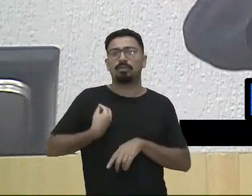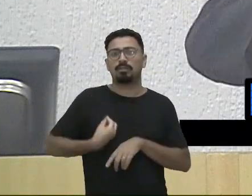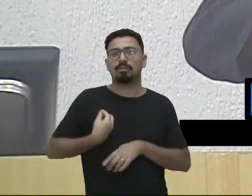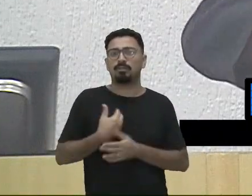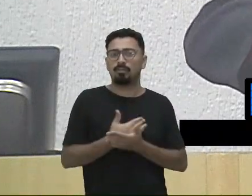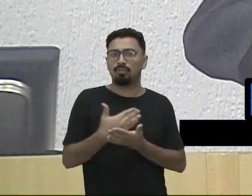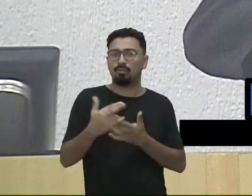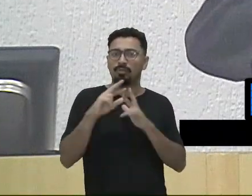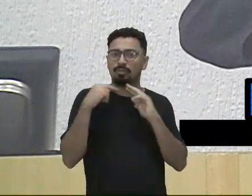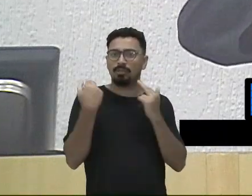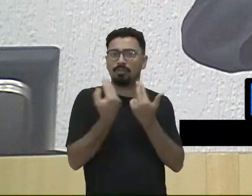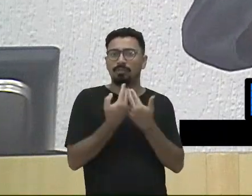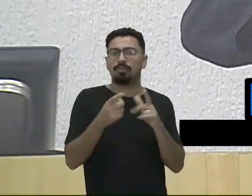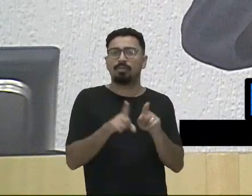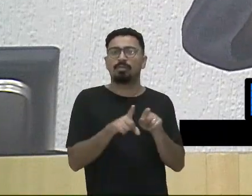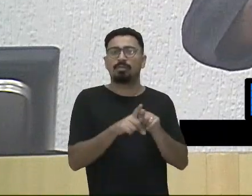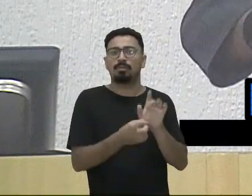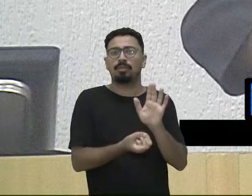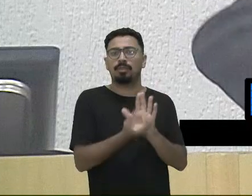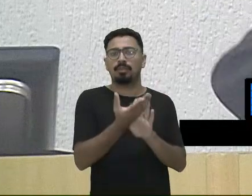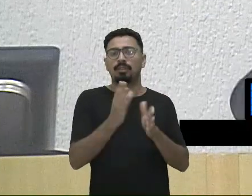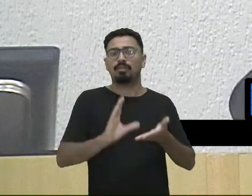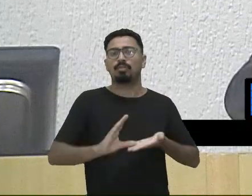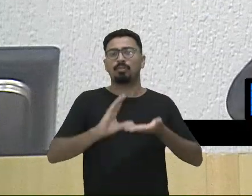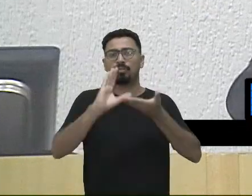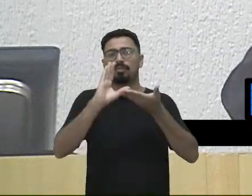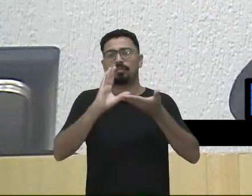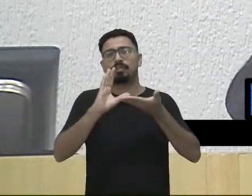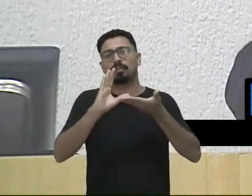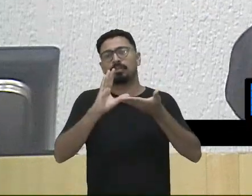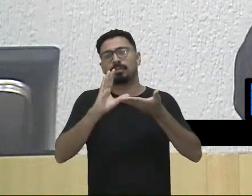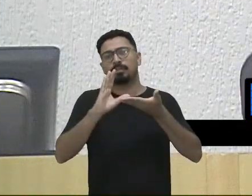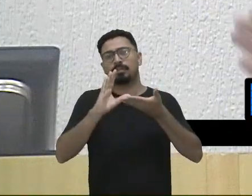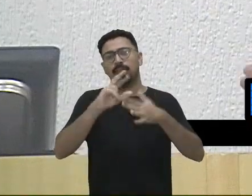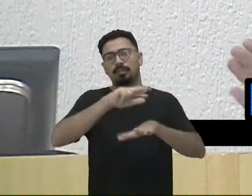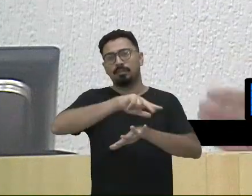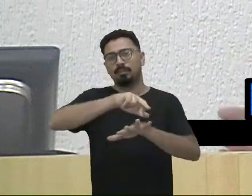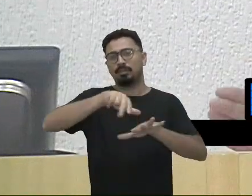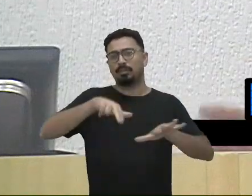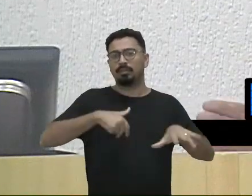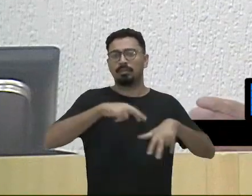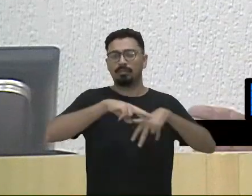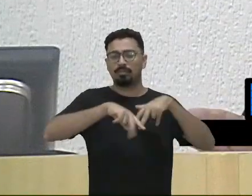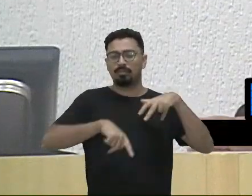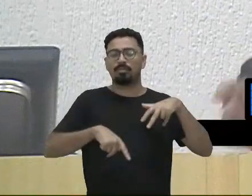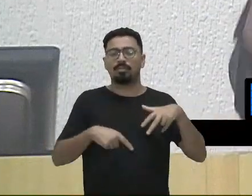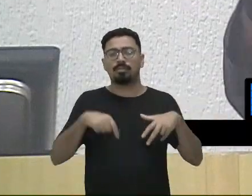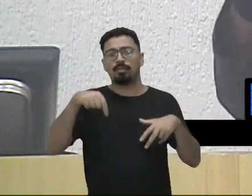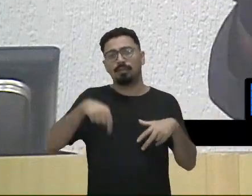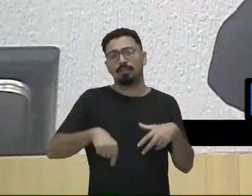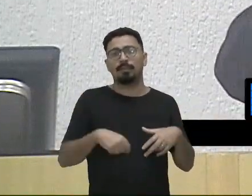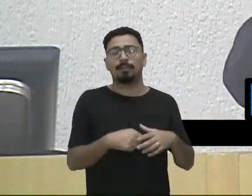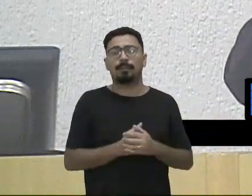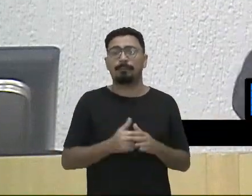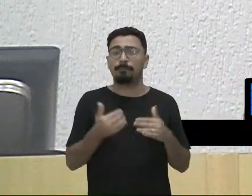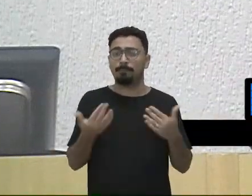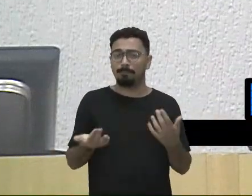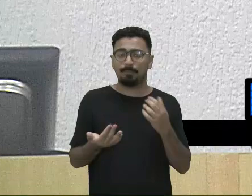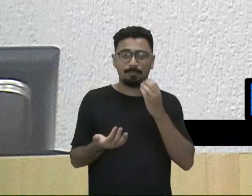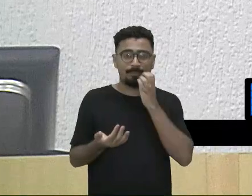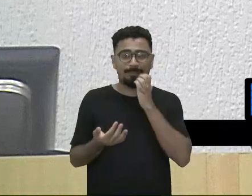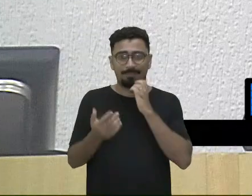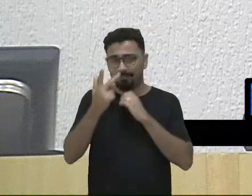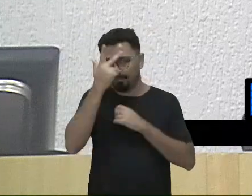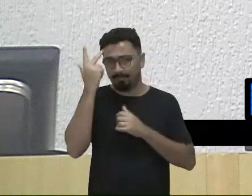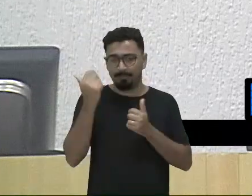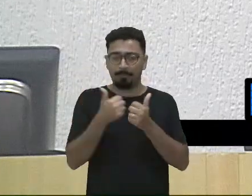primeira reunião para elaboração da minuta do Conselho de Igualdade de Diversidade Sexual e de Gênero aqui de Taubaté, muita gente esteve aqui acompanhando e